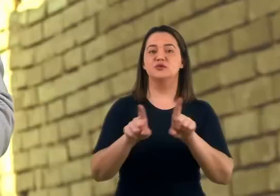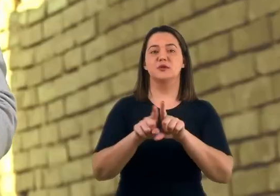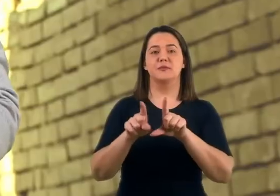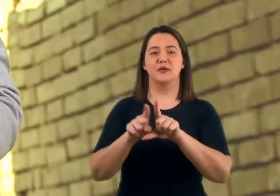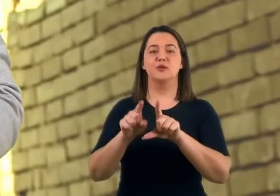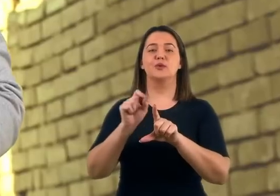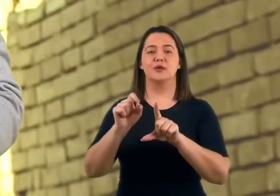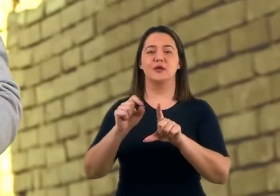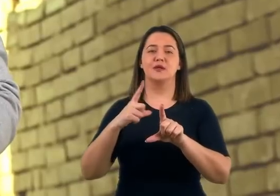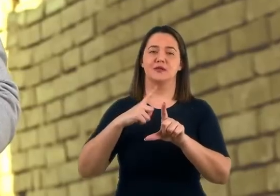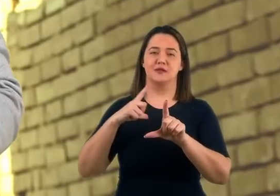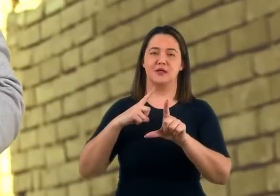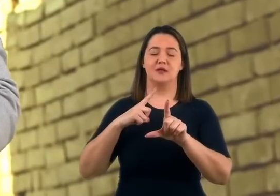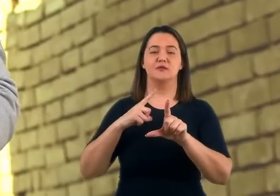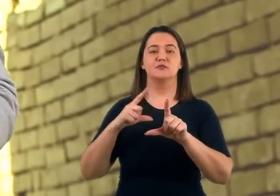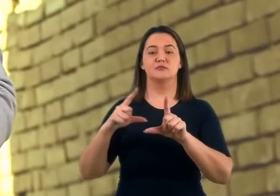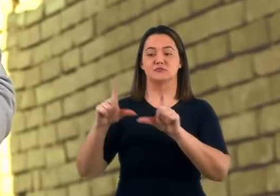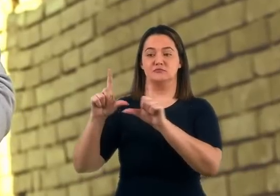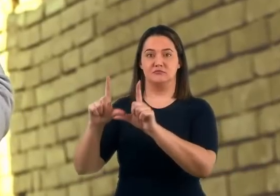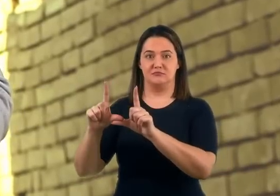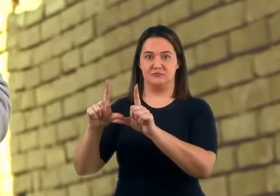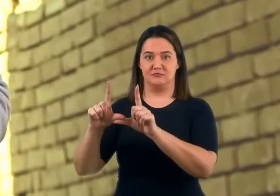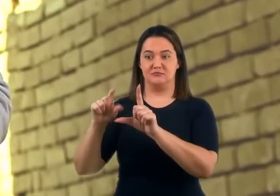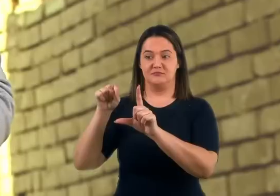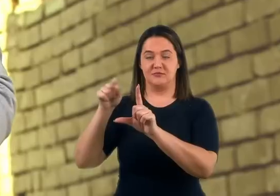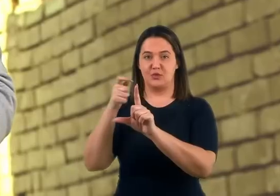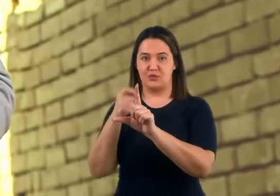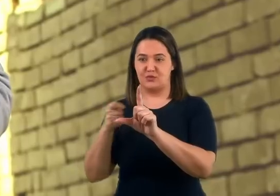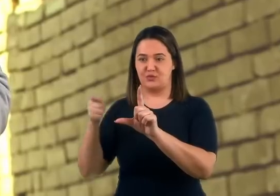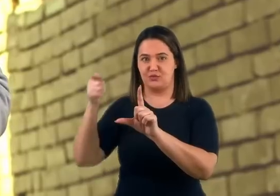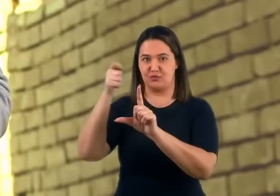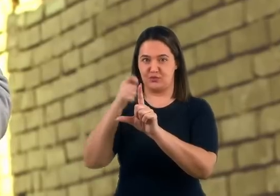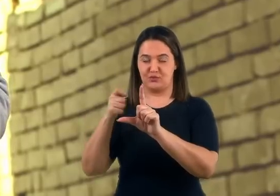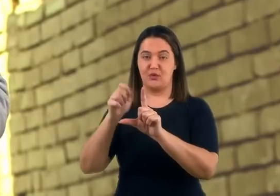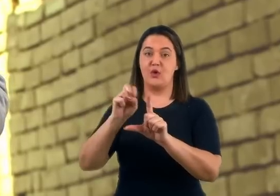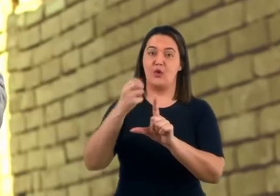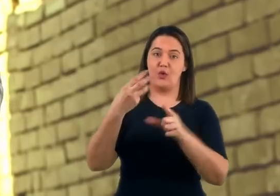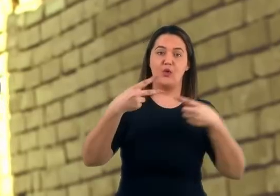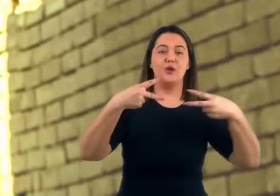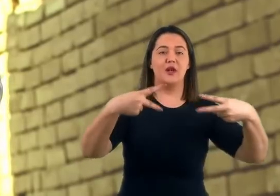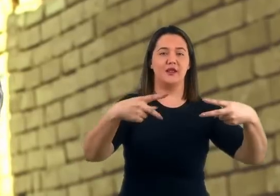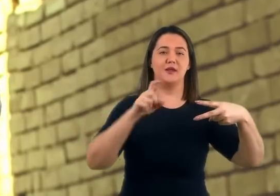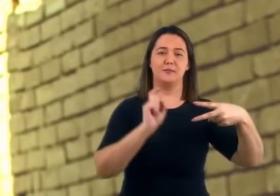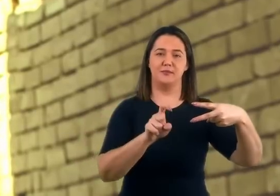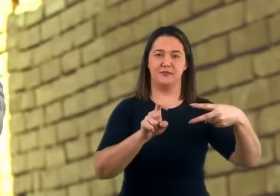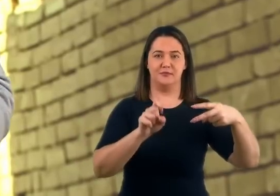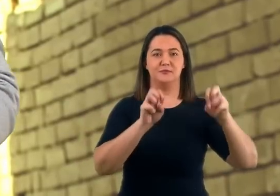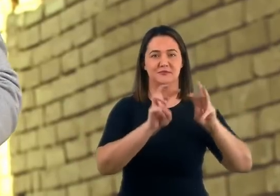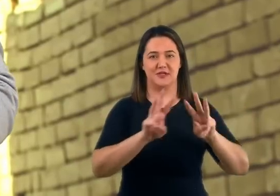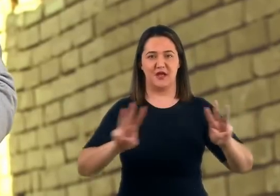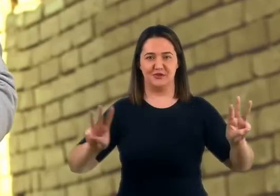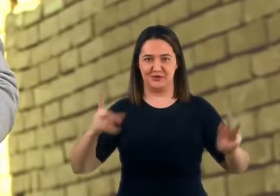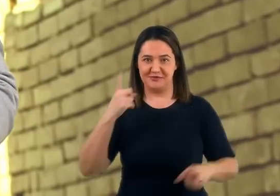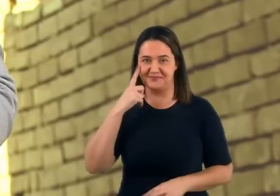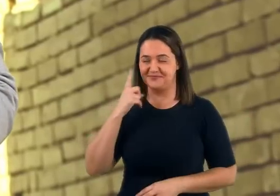Você também tem ainda a opção de acessar a revista ou guia de estudos através do QR Code ou no